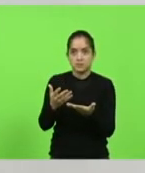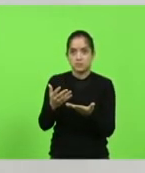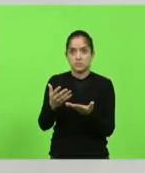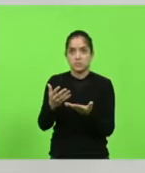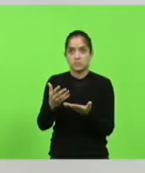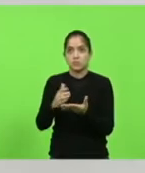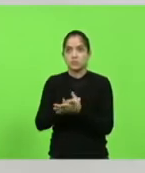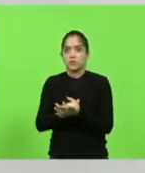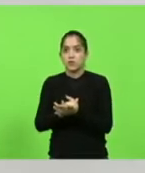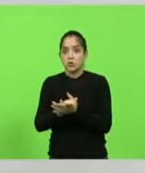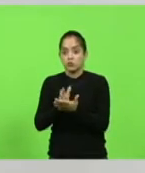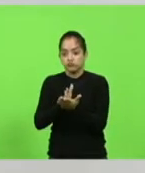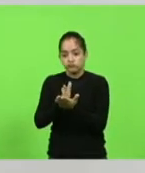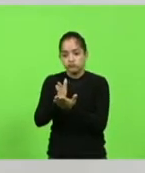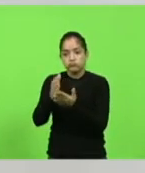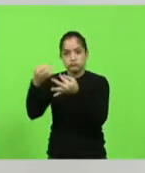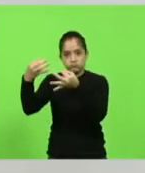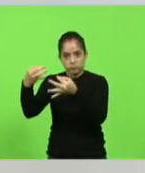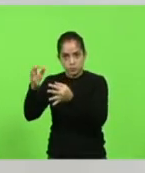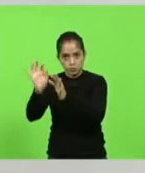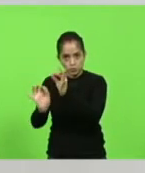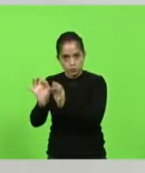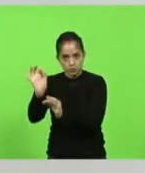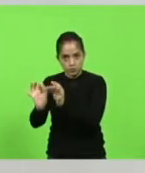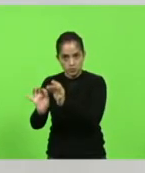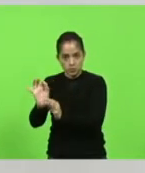viés jurídico, não político,